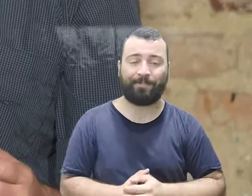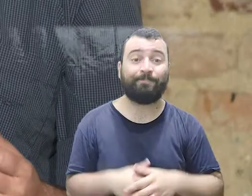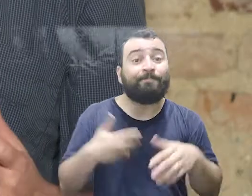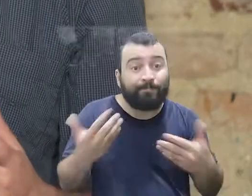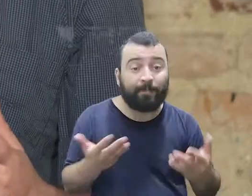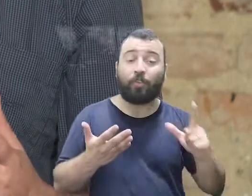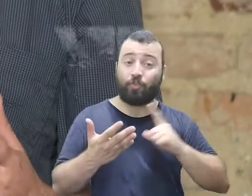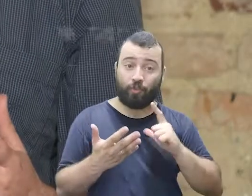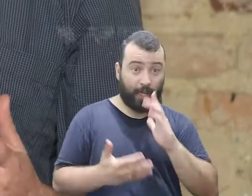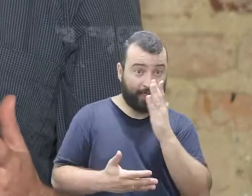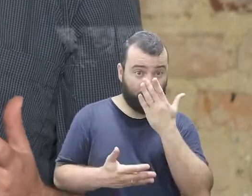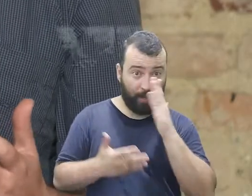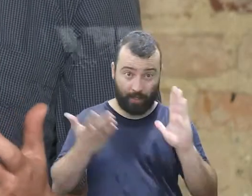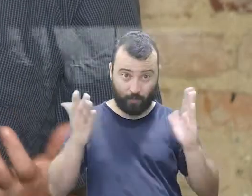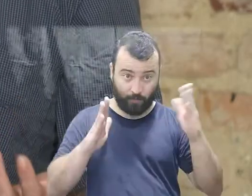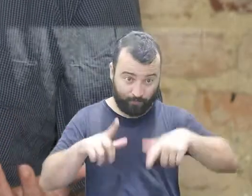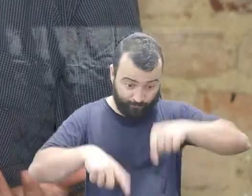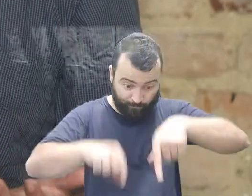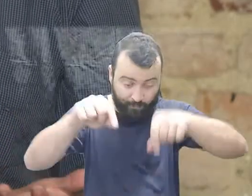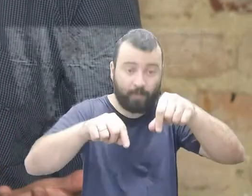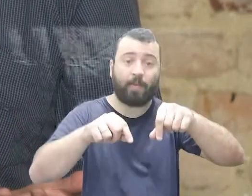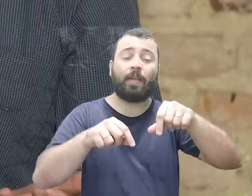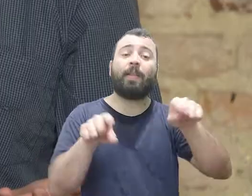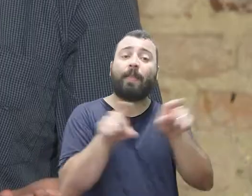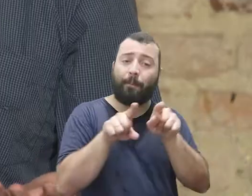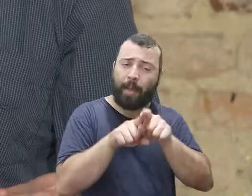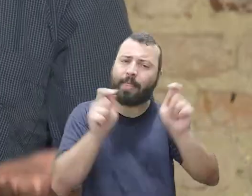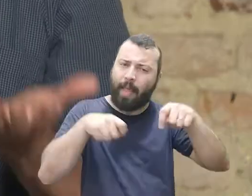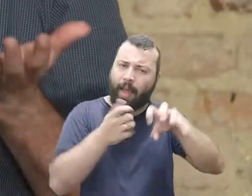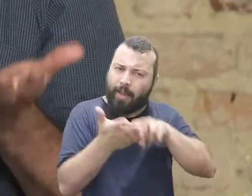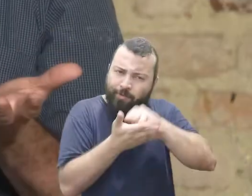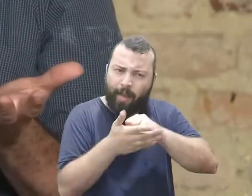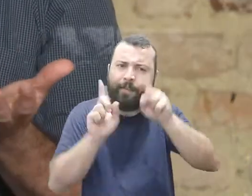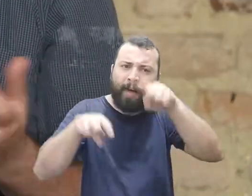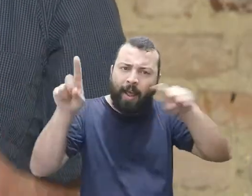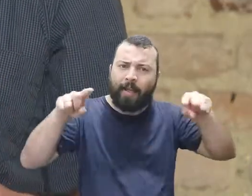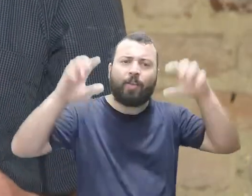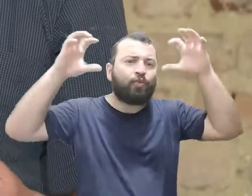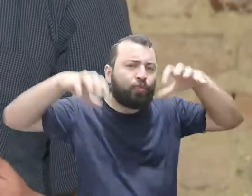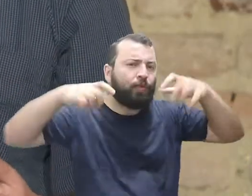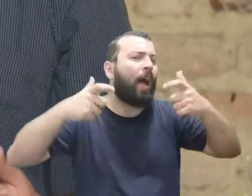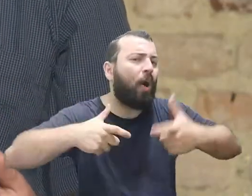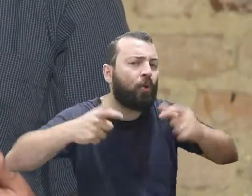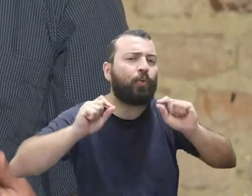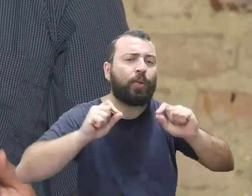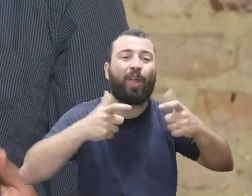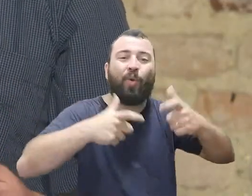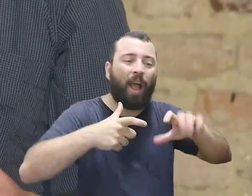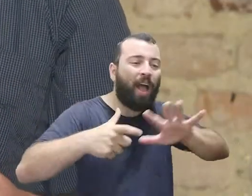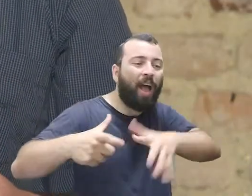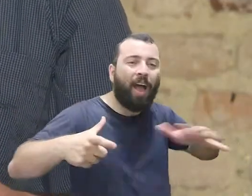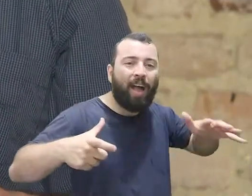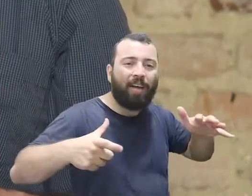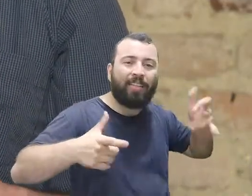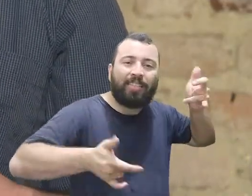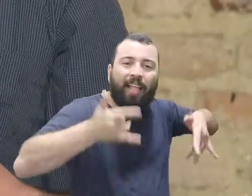asiáticas. Além dos espeleotemas, nós podemos também registrar as variações de chuva em sedimentos